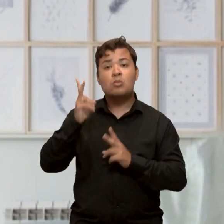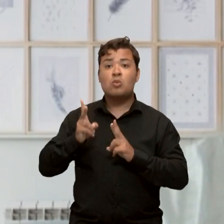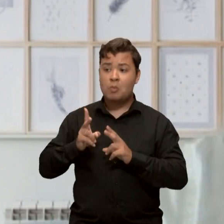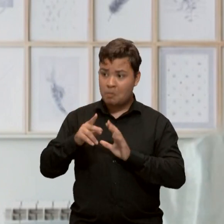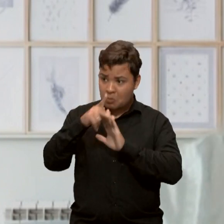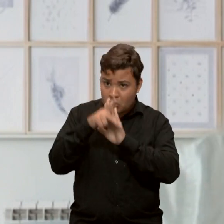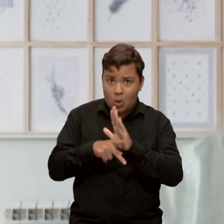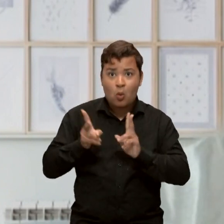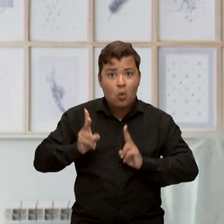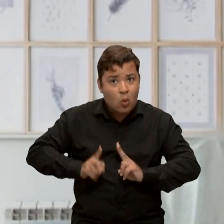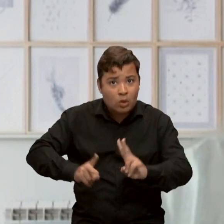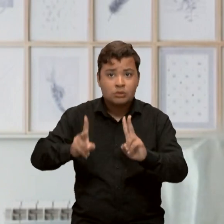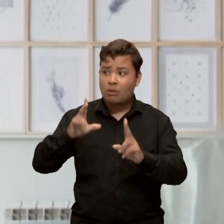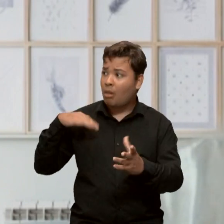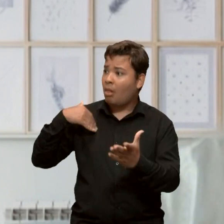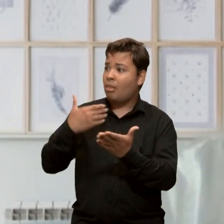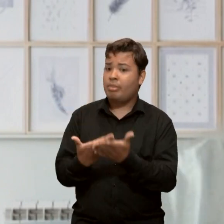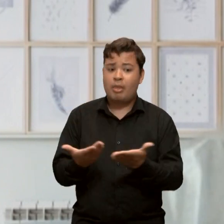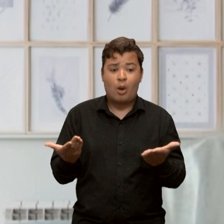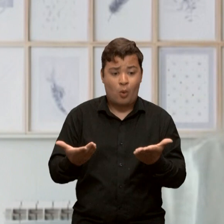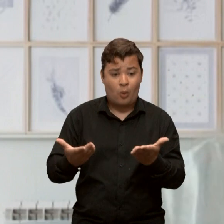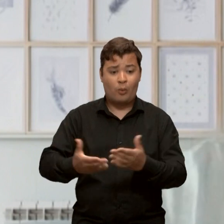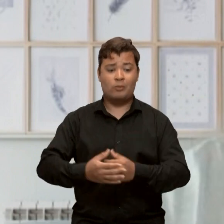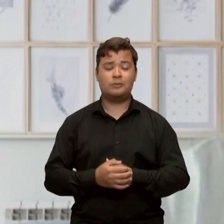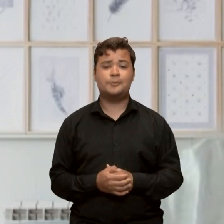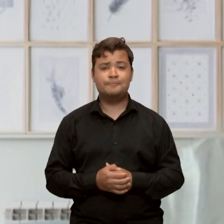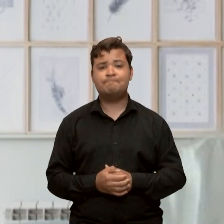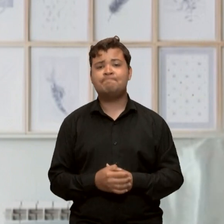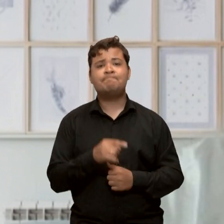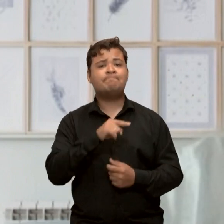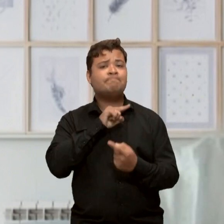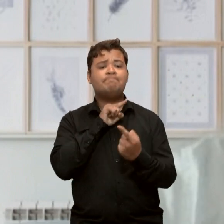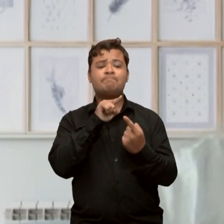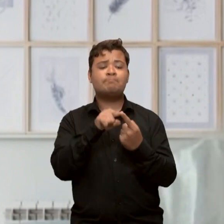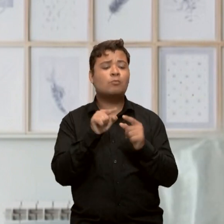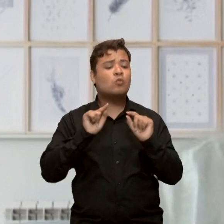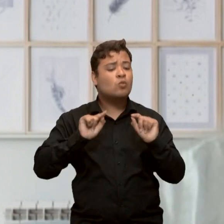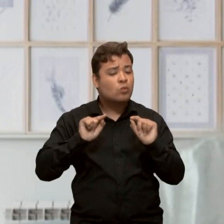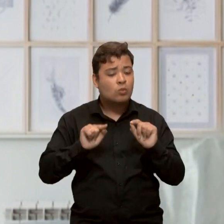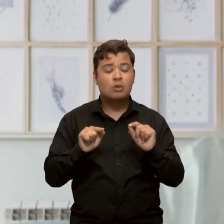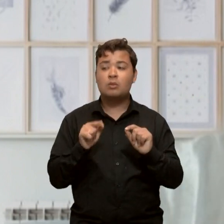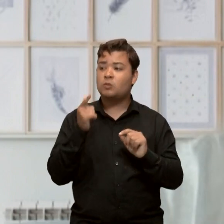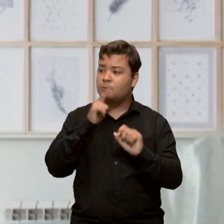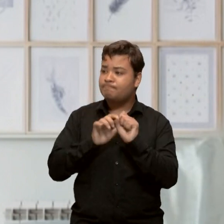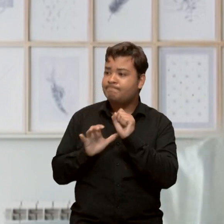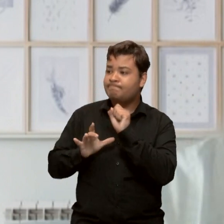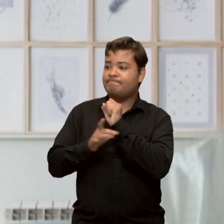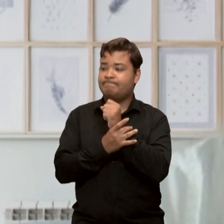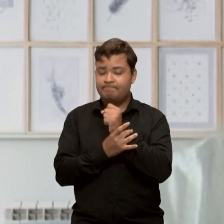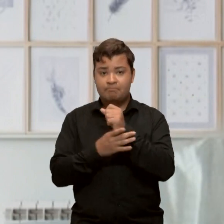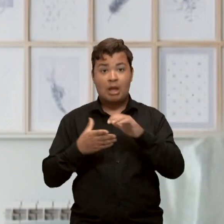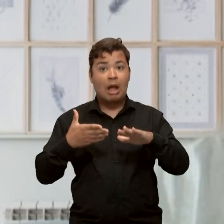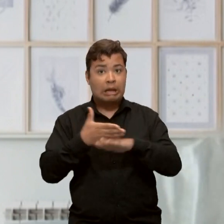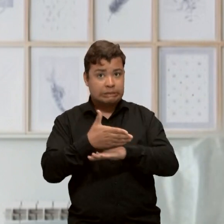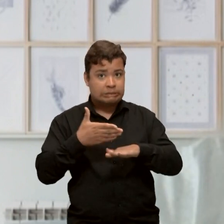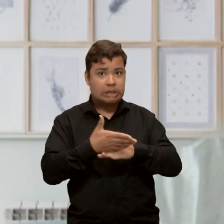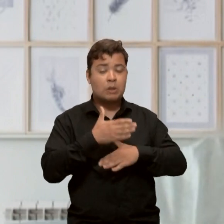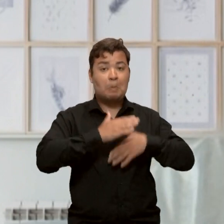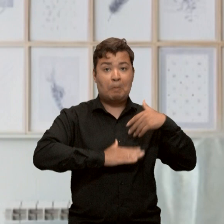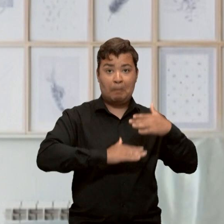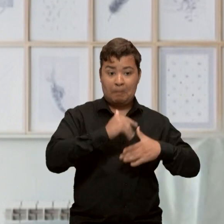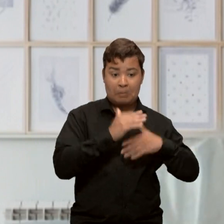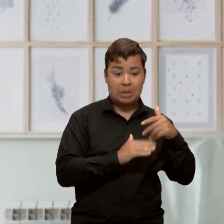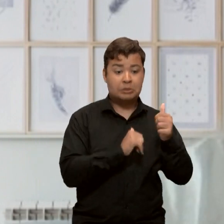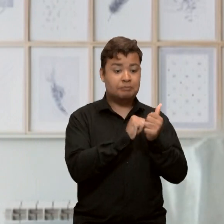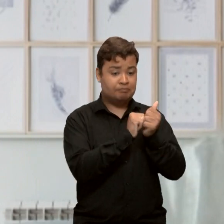hoje. Ele surge como uma intenção de garantir acesso às práticas esportivas